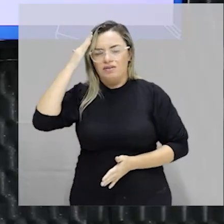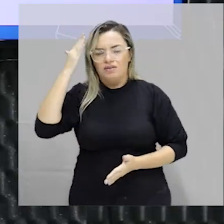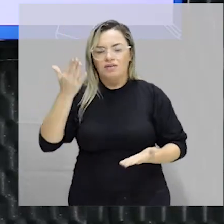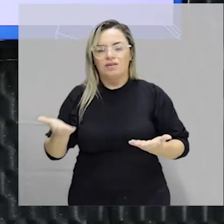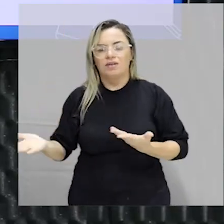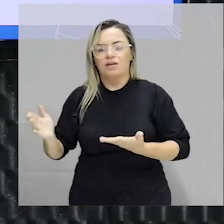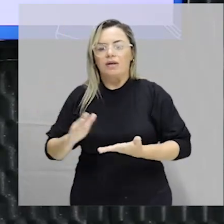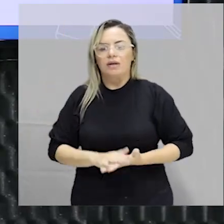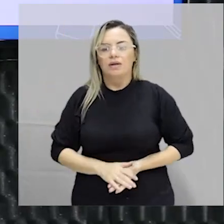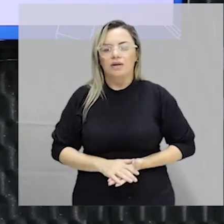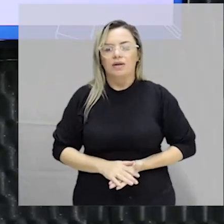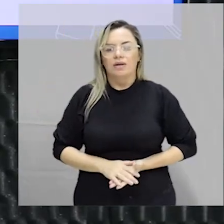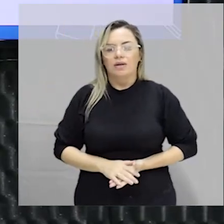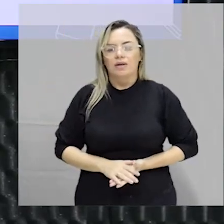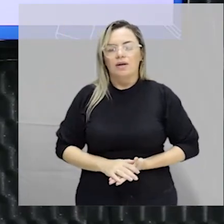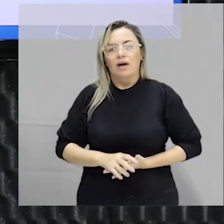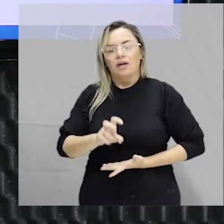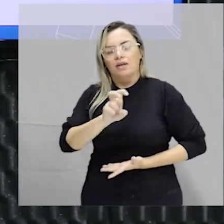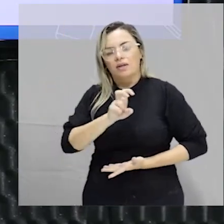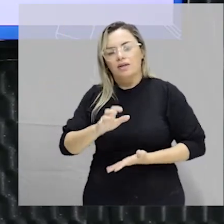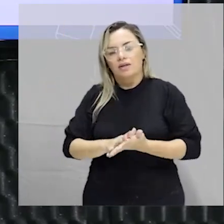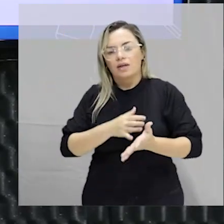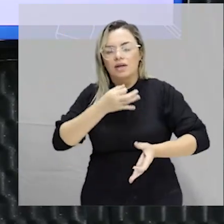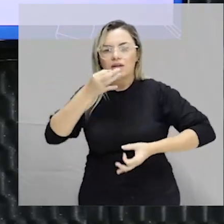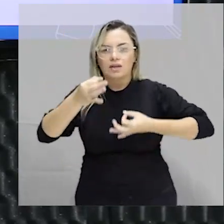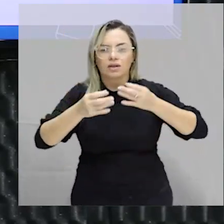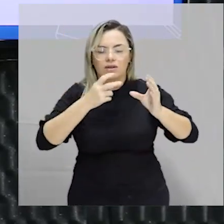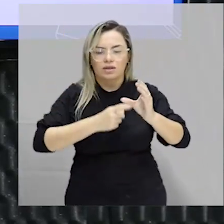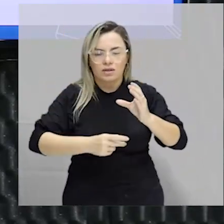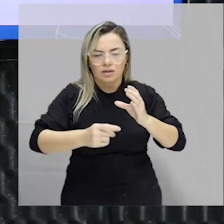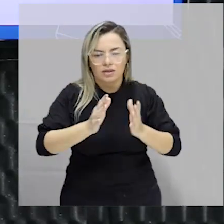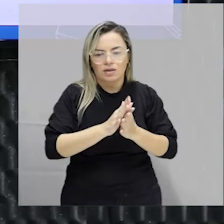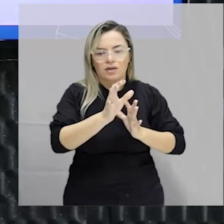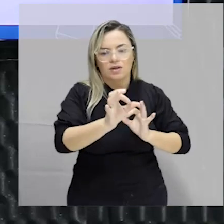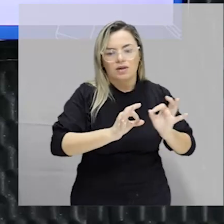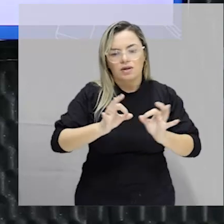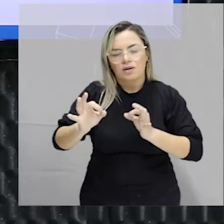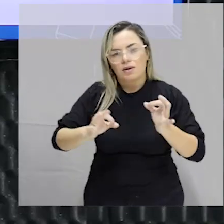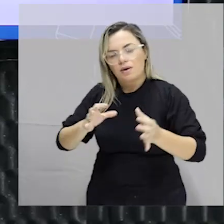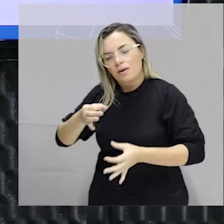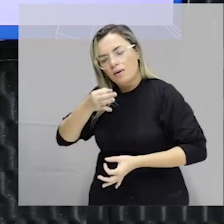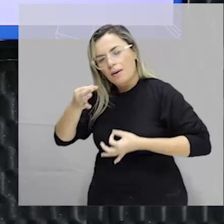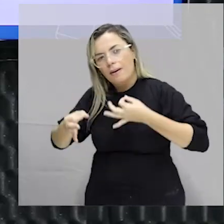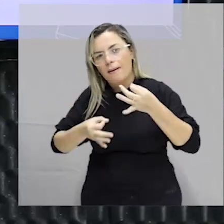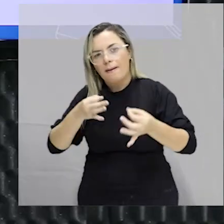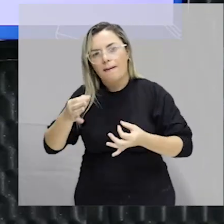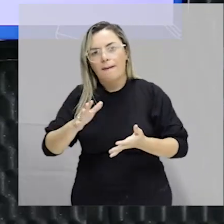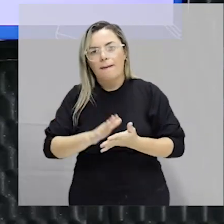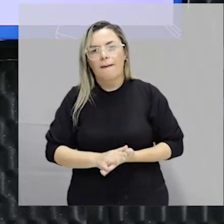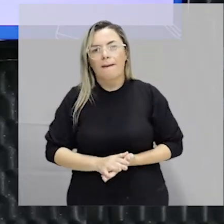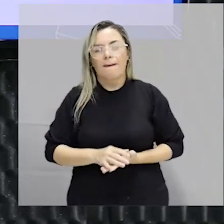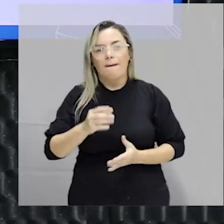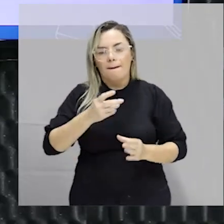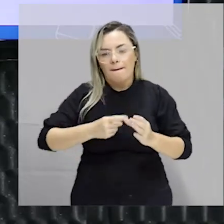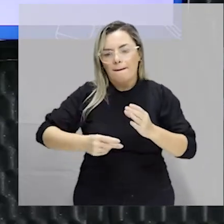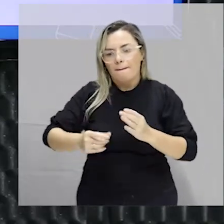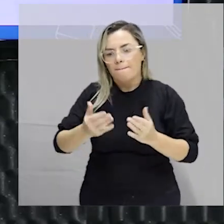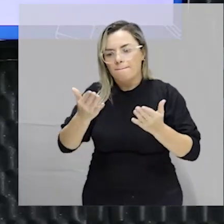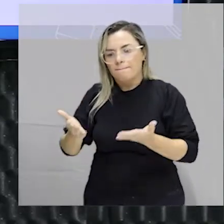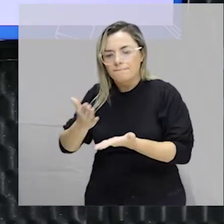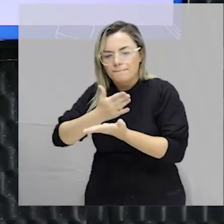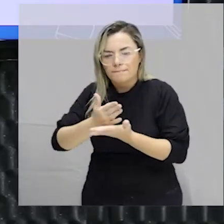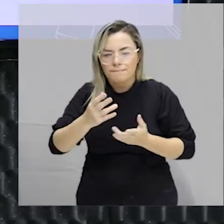que são as críticas ao capitalismo. Marx elabora a crítica ao capitalismo a partir da percepção das relações de trabalho e de